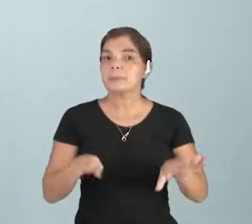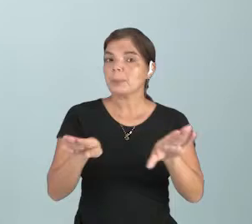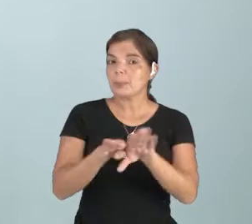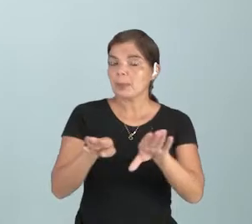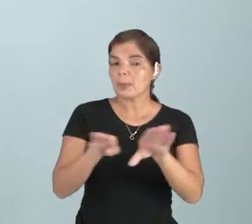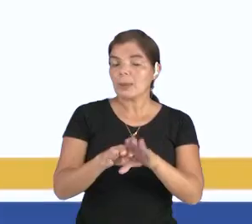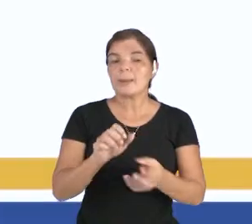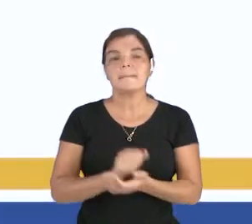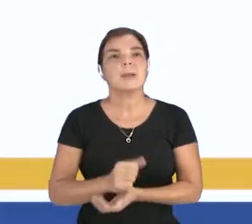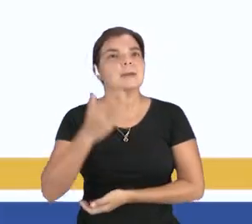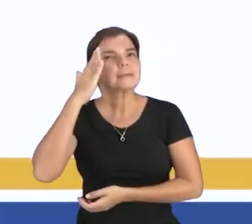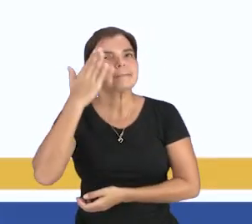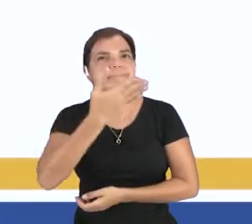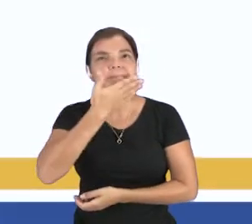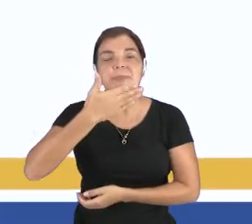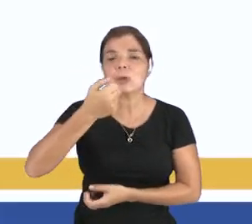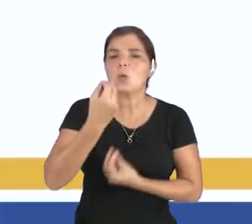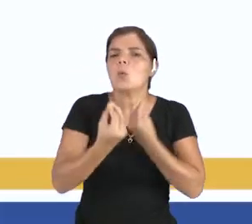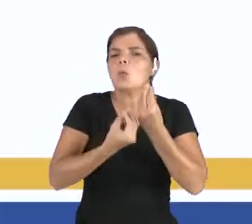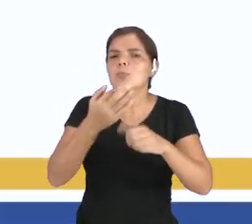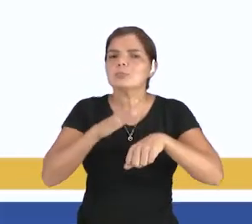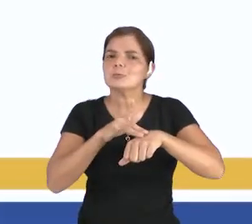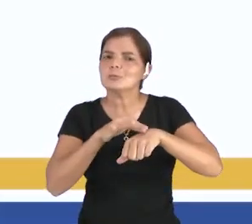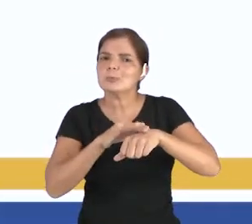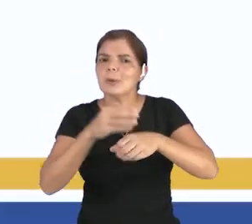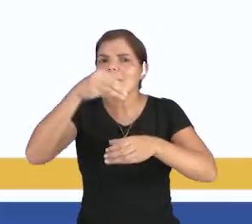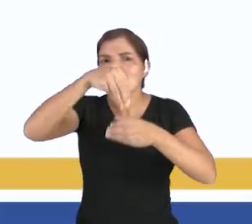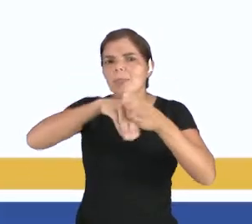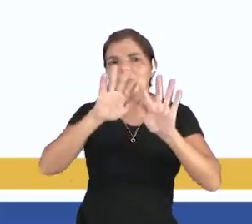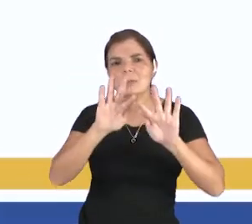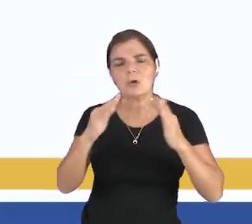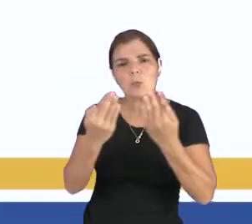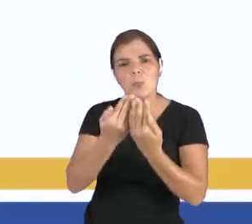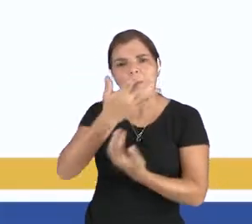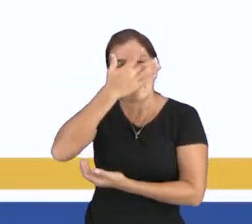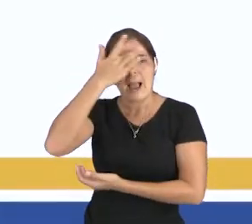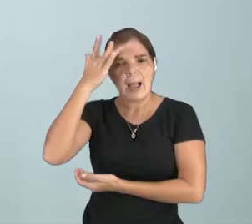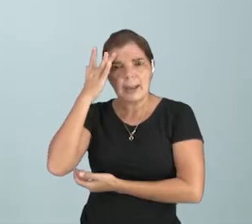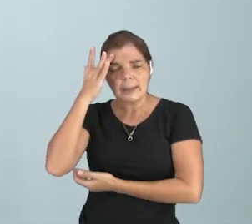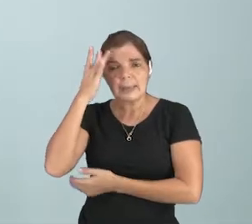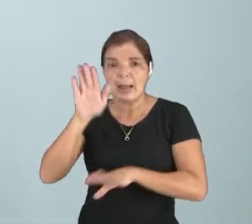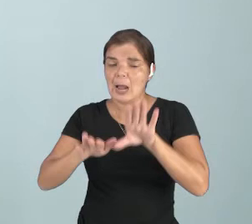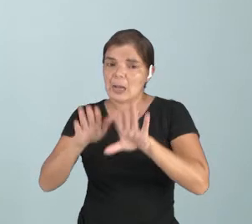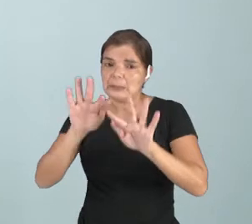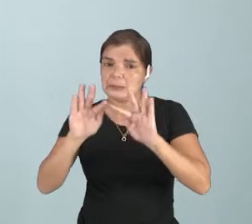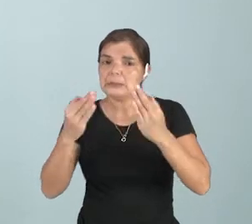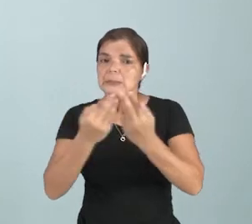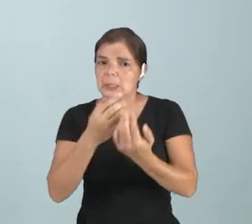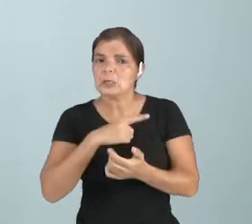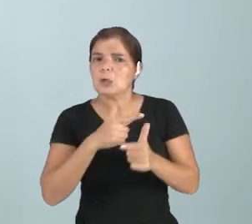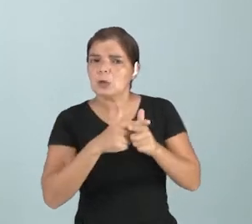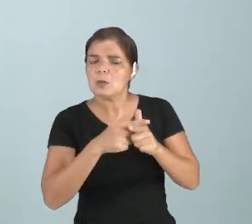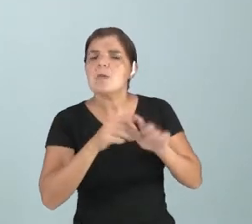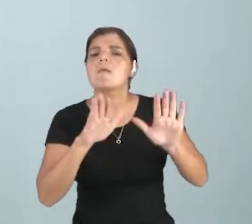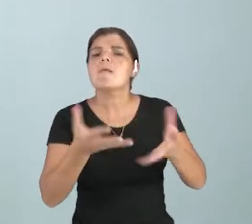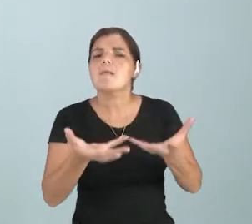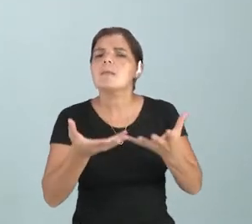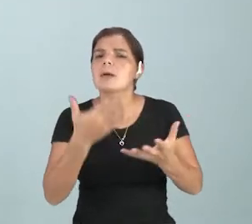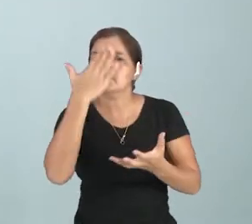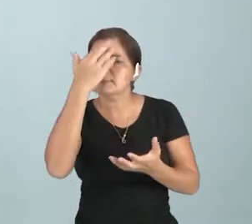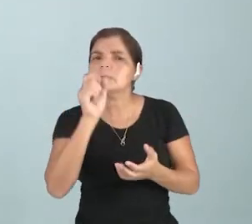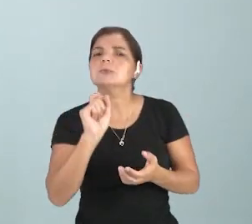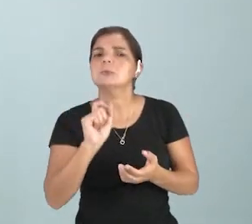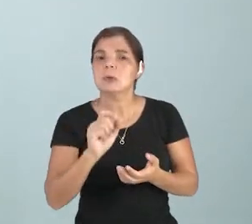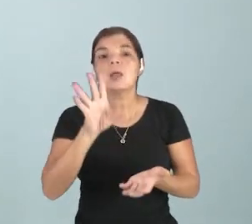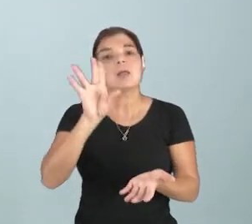Também para compreender melhor as causas de doenças nas famílias, né? Às vezes a família ela tem muita ocorrência e elas querem saber se